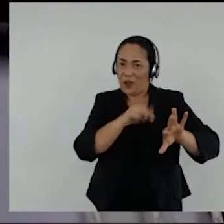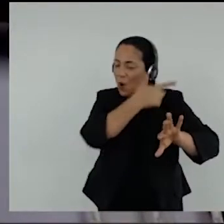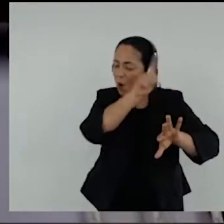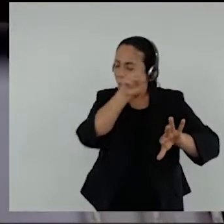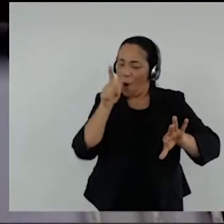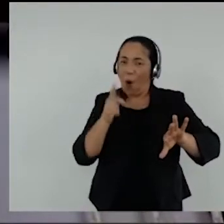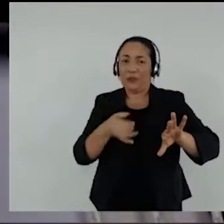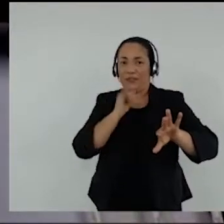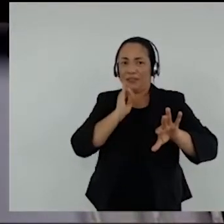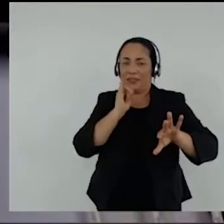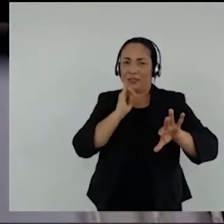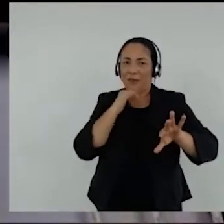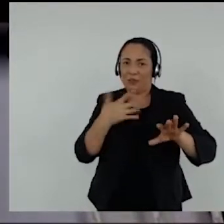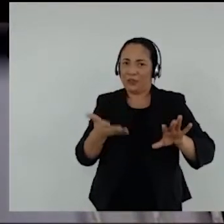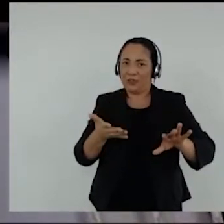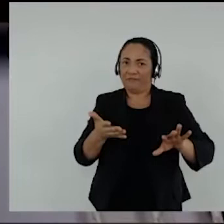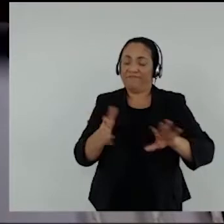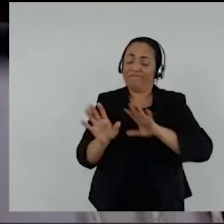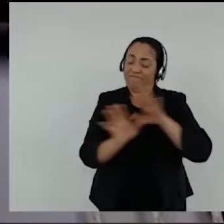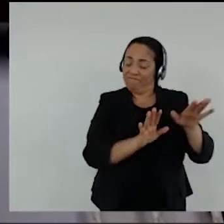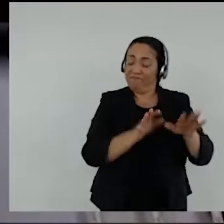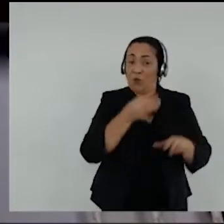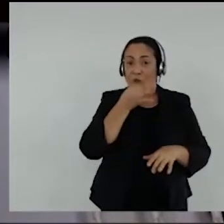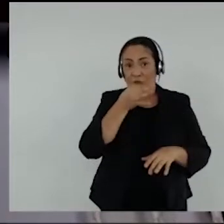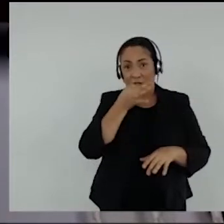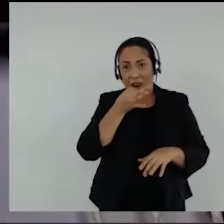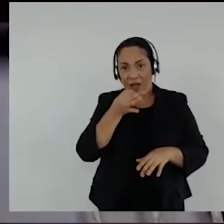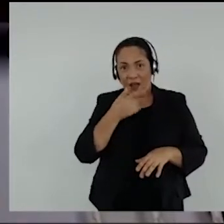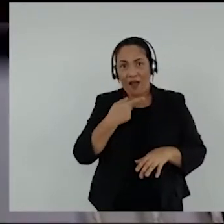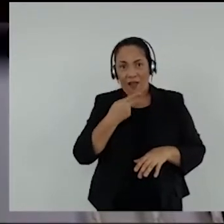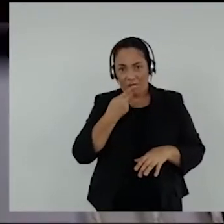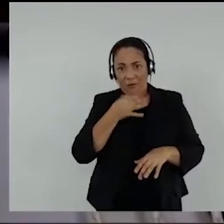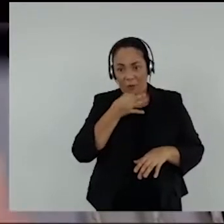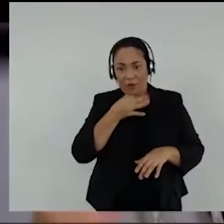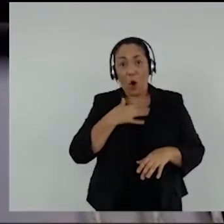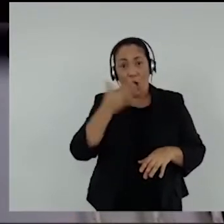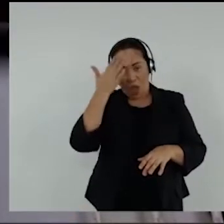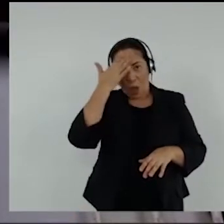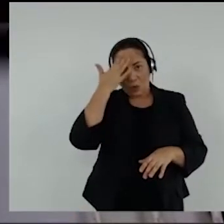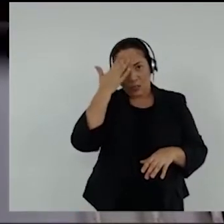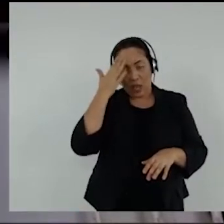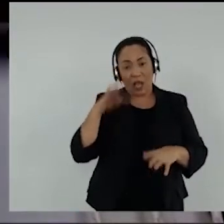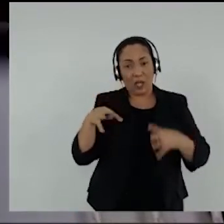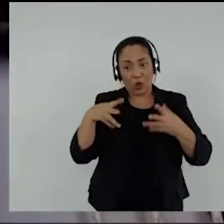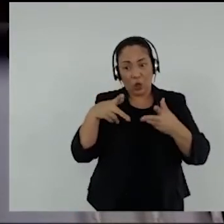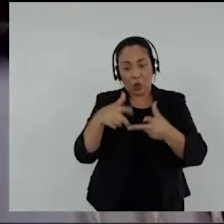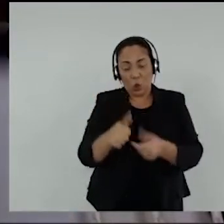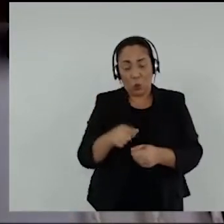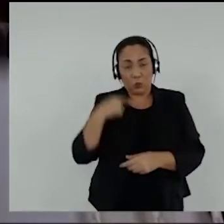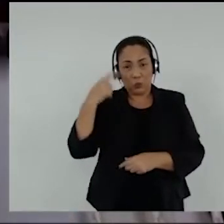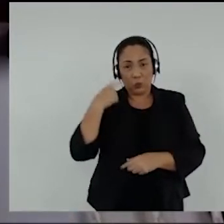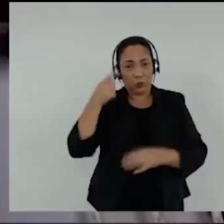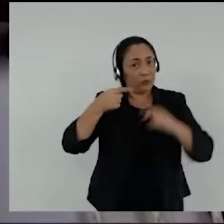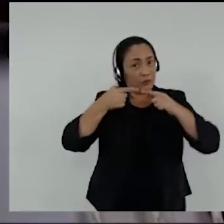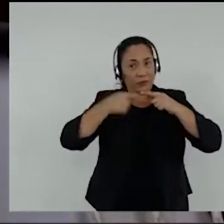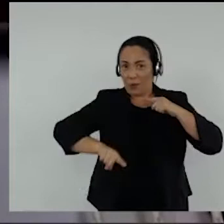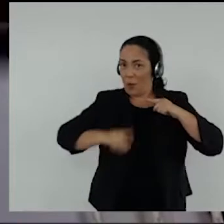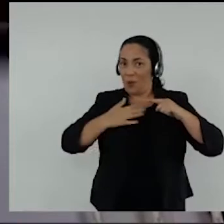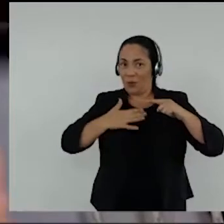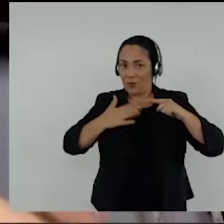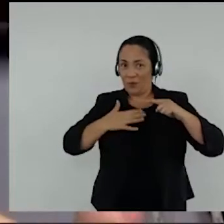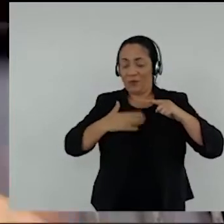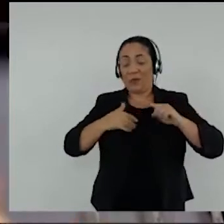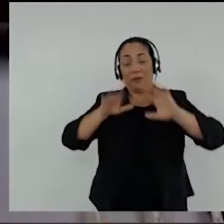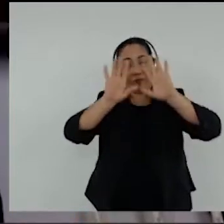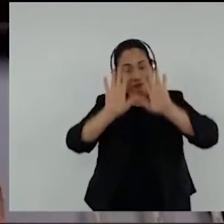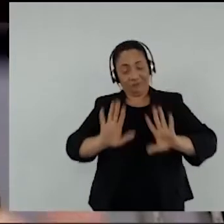que é uma questão, vou falar alguma coisa polêmica, tá, Felipe? Que eu sei que nem todos concordam comigo, nem todos os promotores, nem todos os advogados. Mas